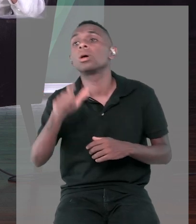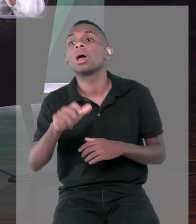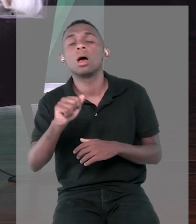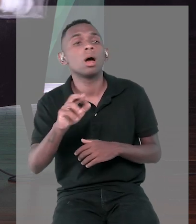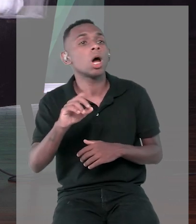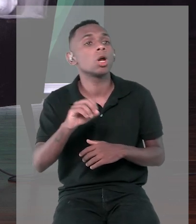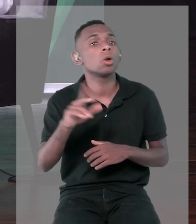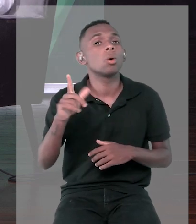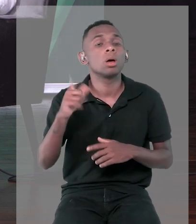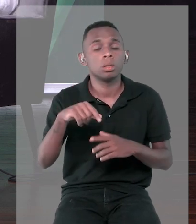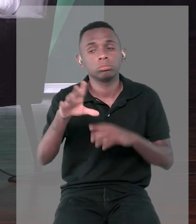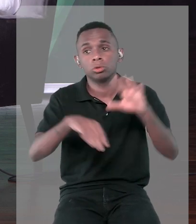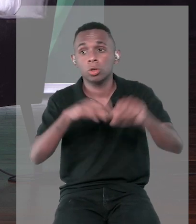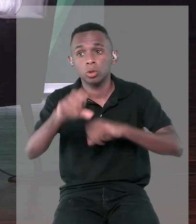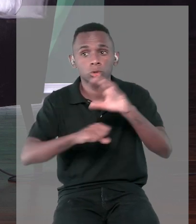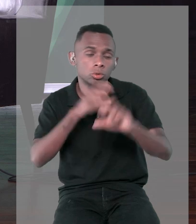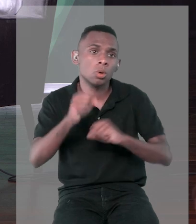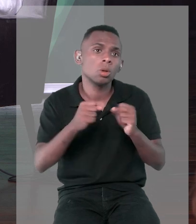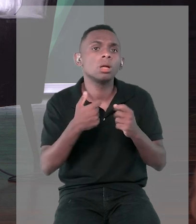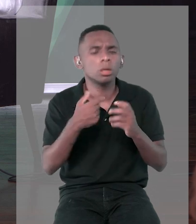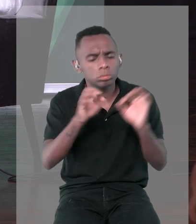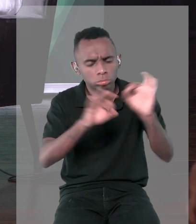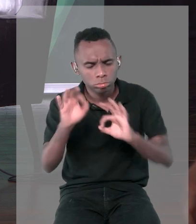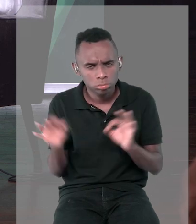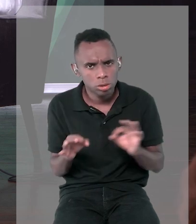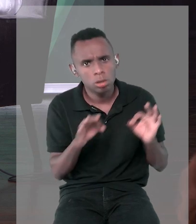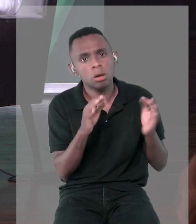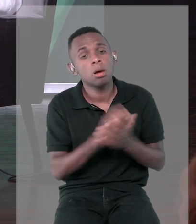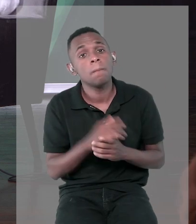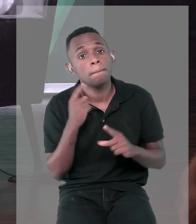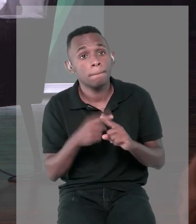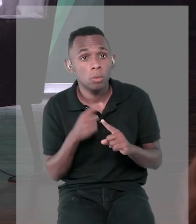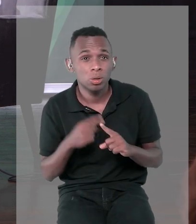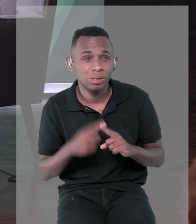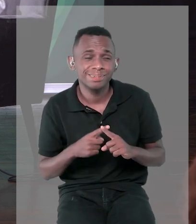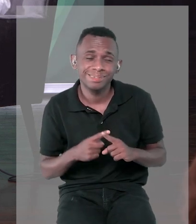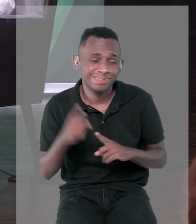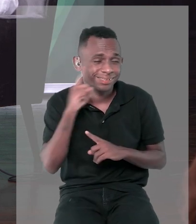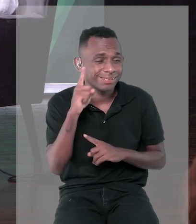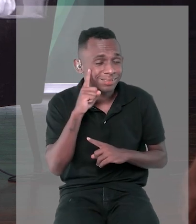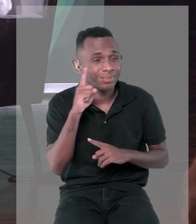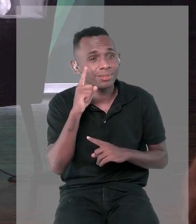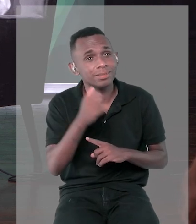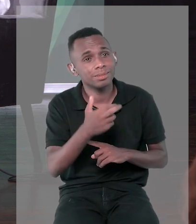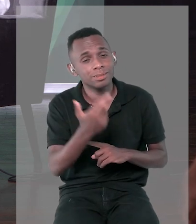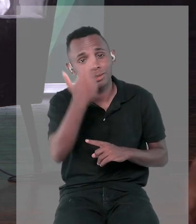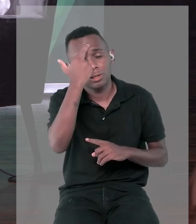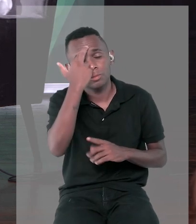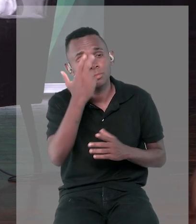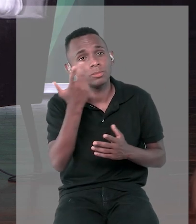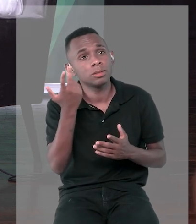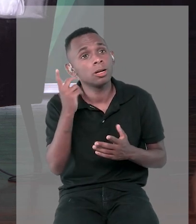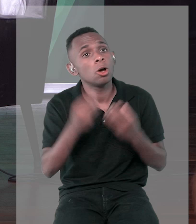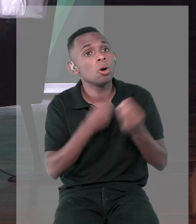Mas acontece que a seleção que eu fiz assim, para não ficar... Porque todo dia ela ia almoçar na Madame Planat, no